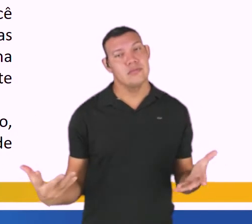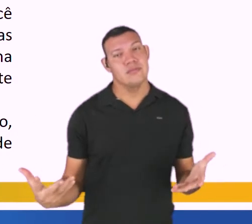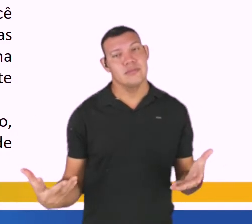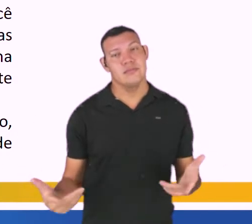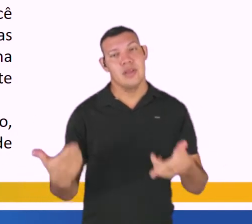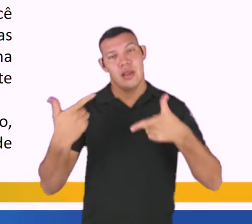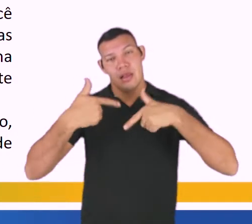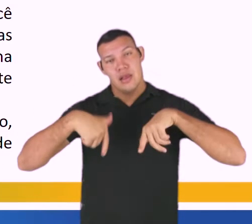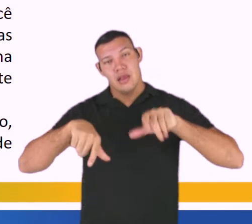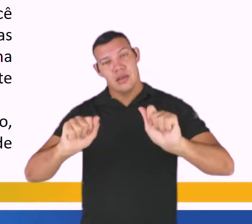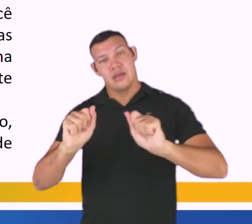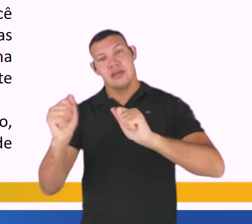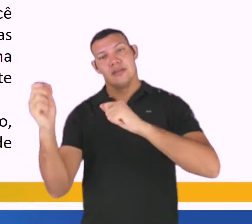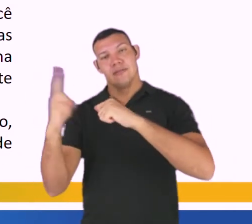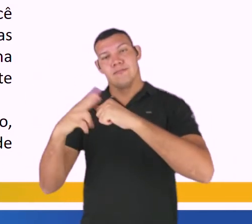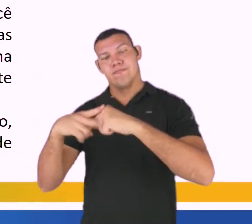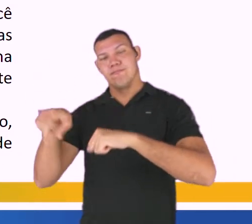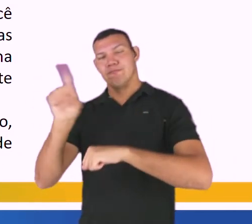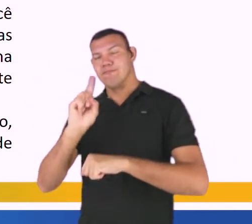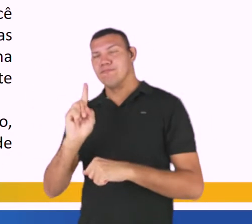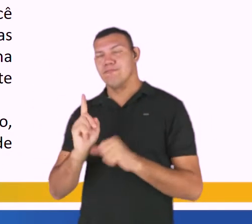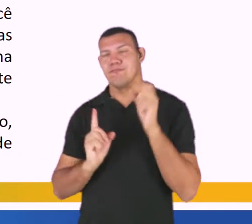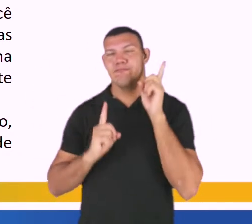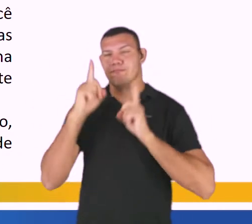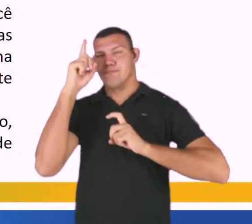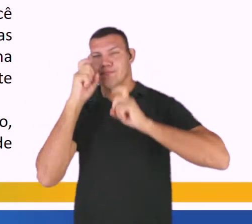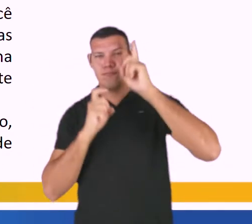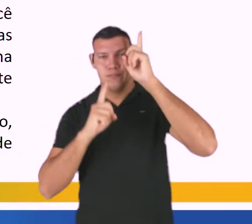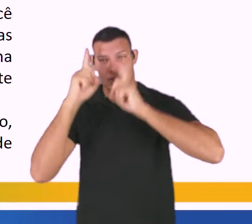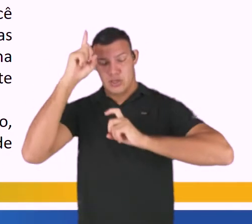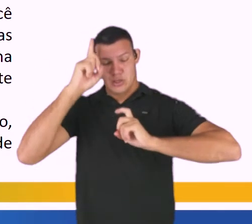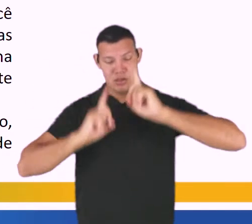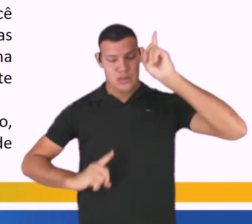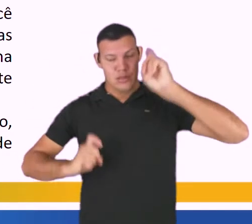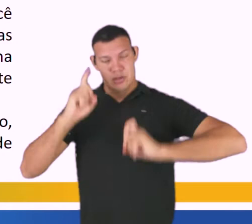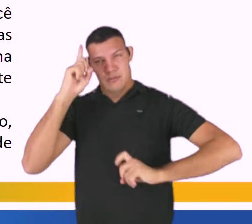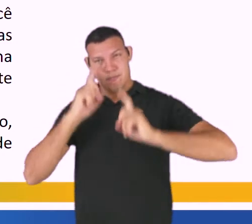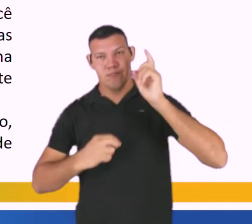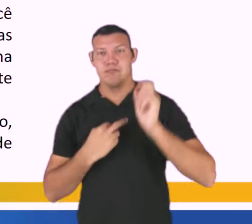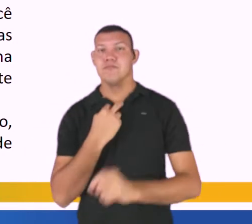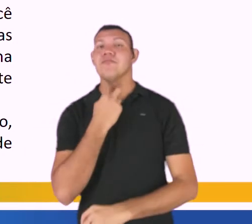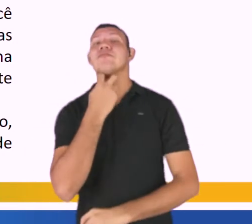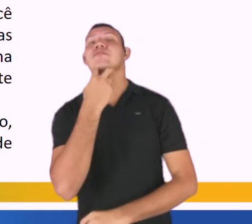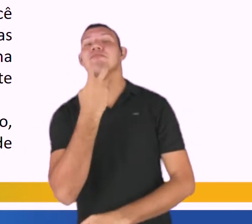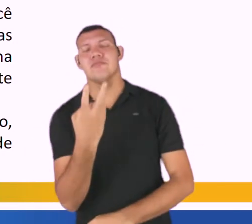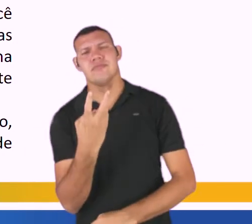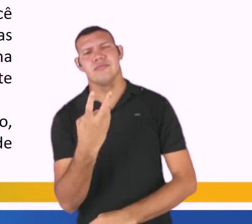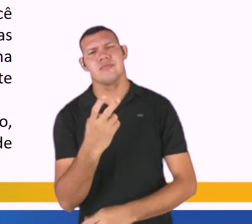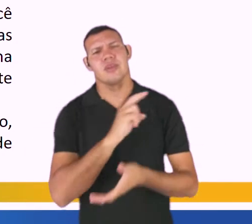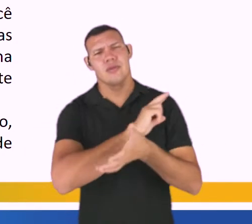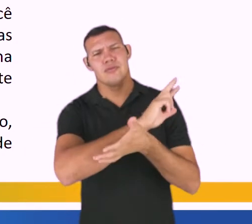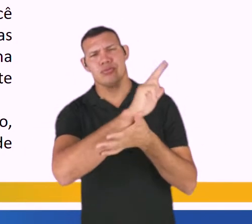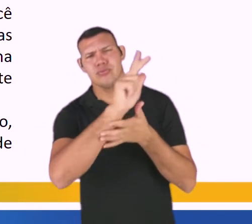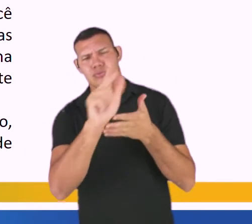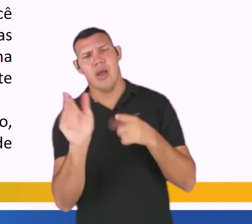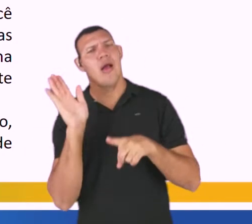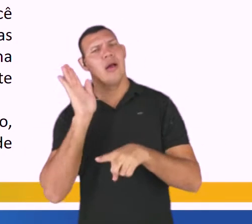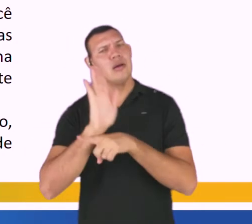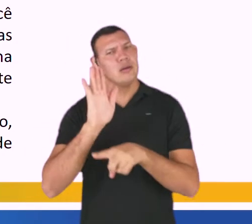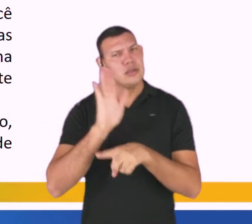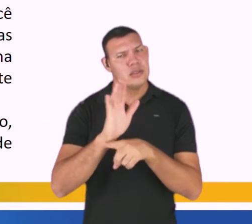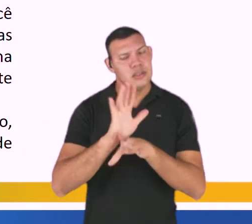linguagem não verbal é constituída por gestos, tom de voz, entre outras coisas que nos ajudam